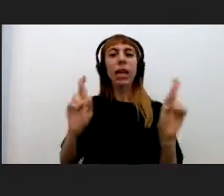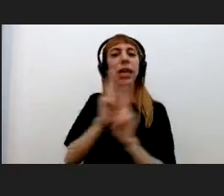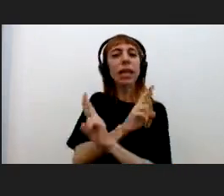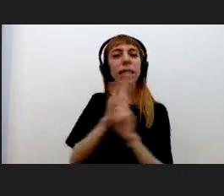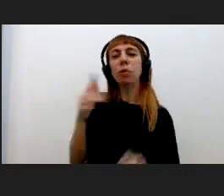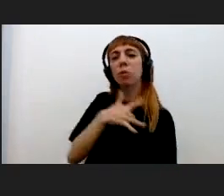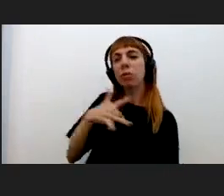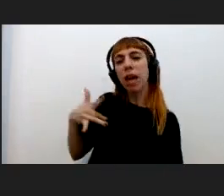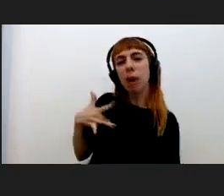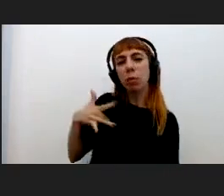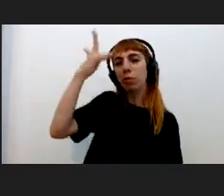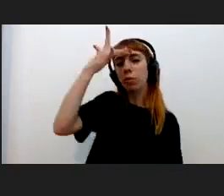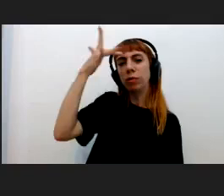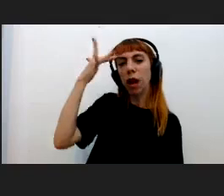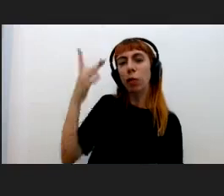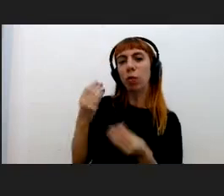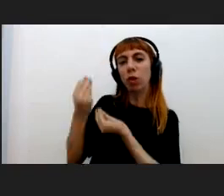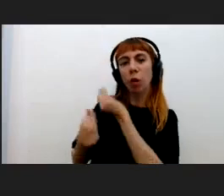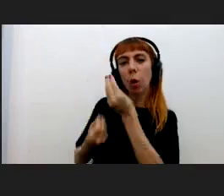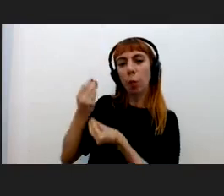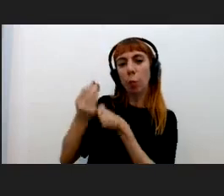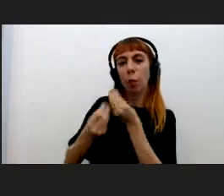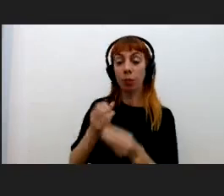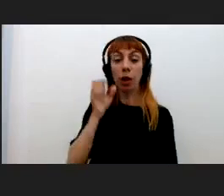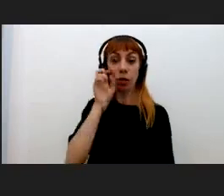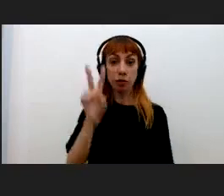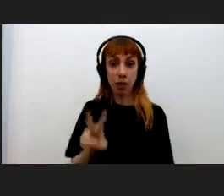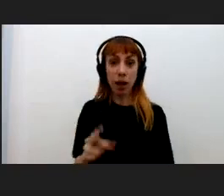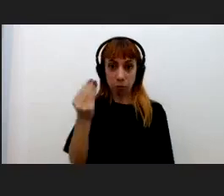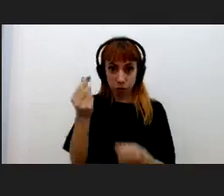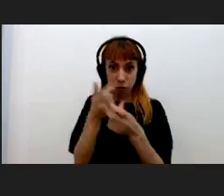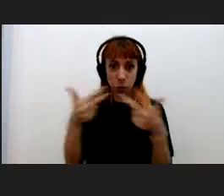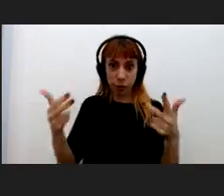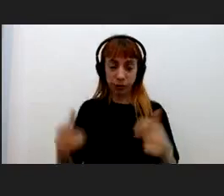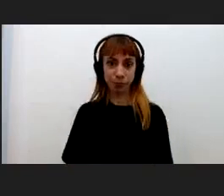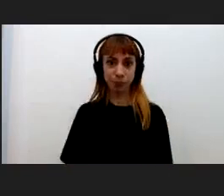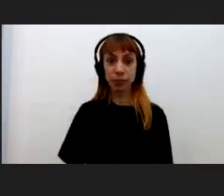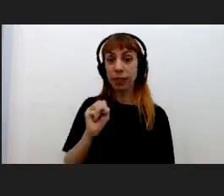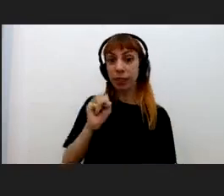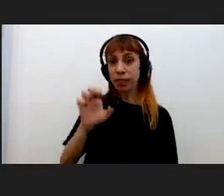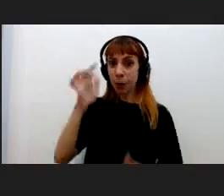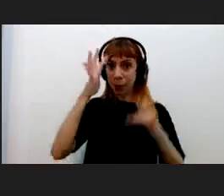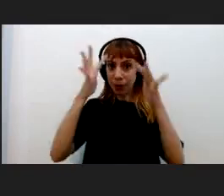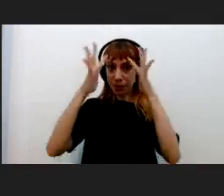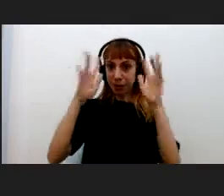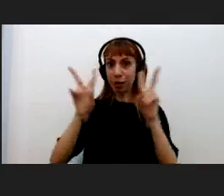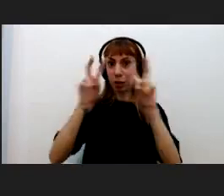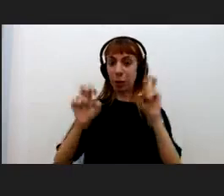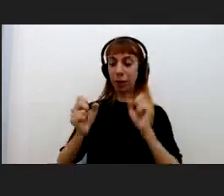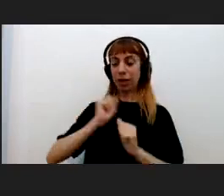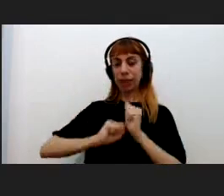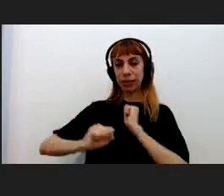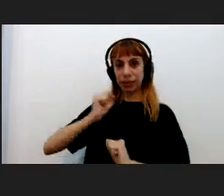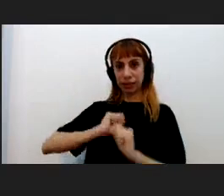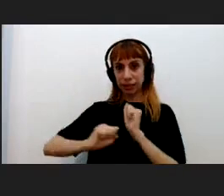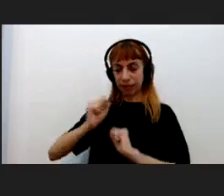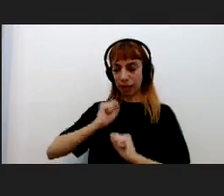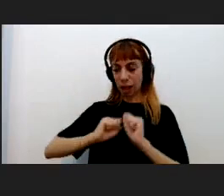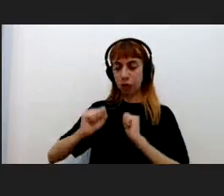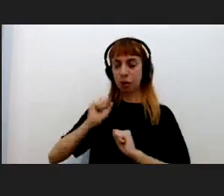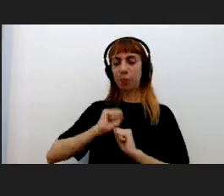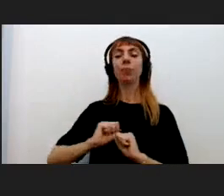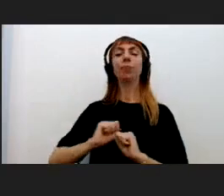exemplo da ansiedade, o que me vem é que, de fato, né, uma